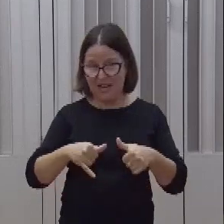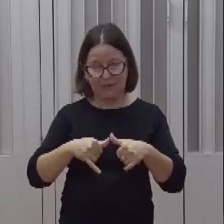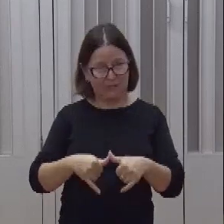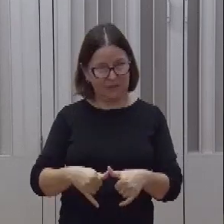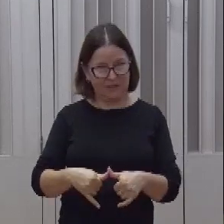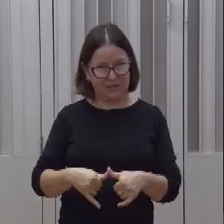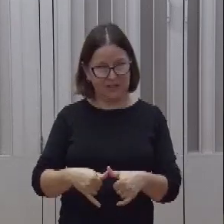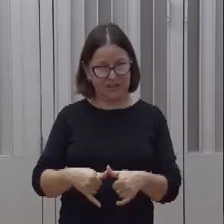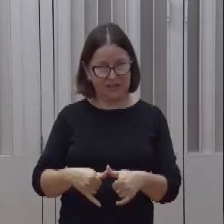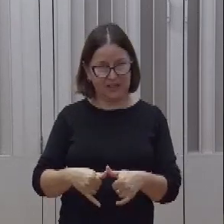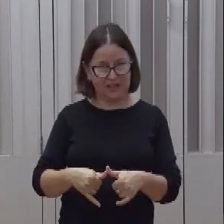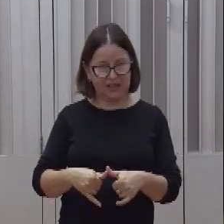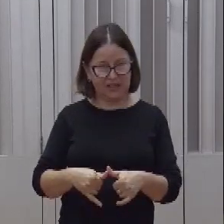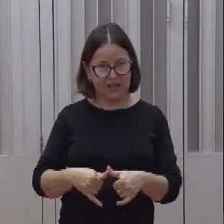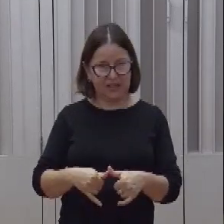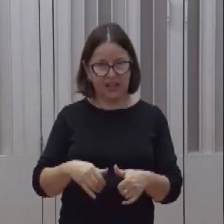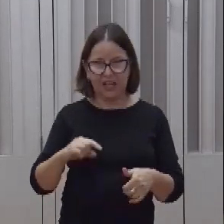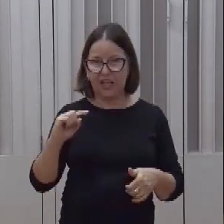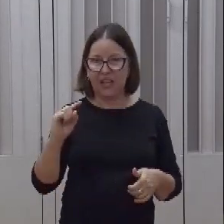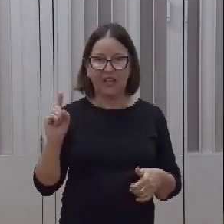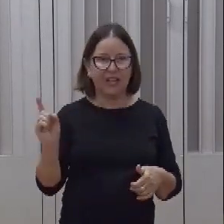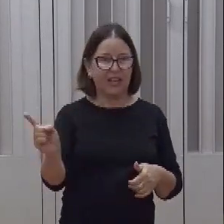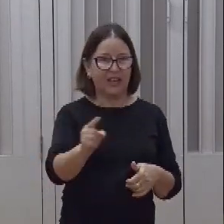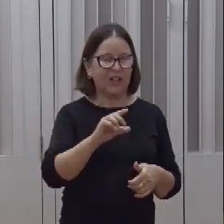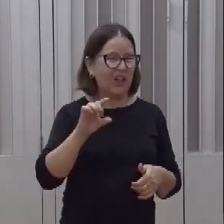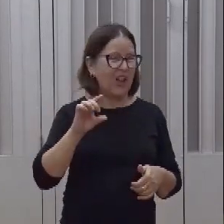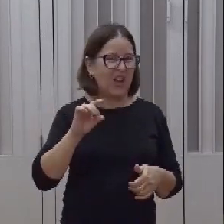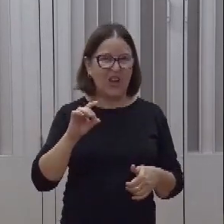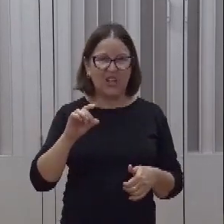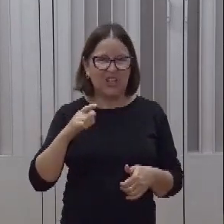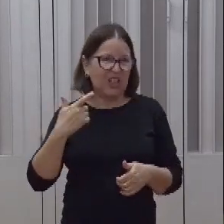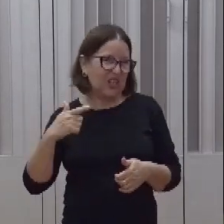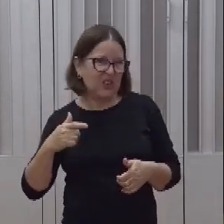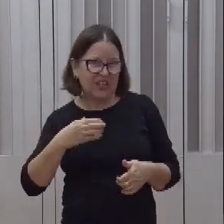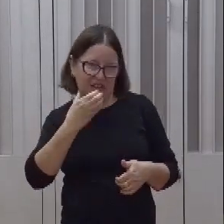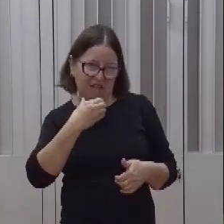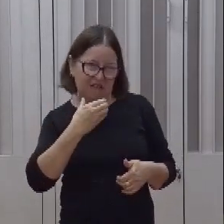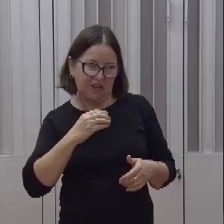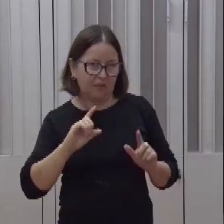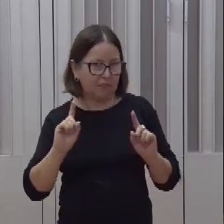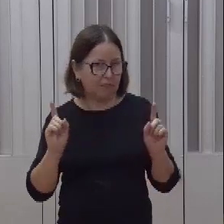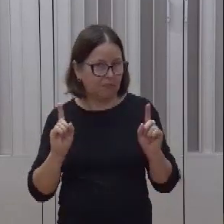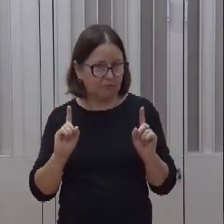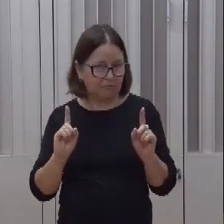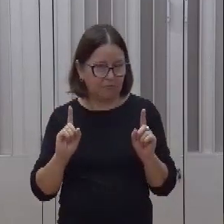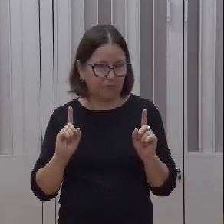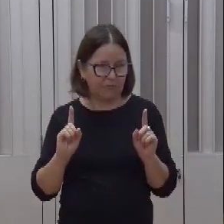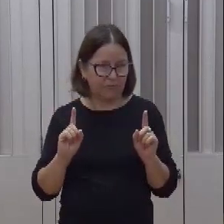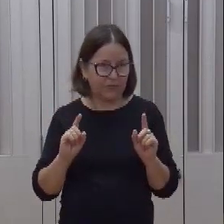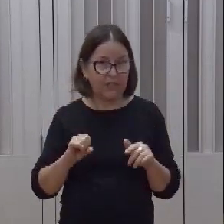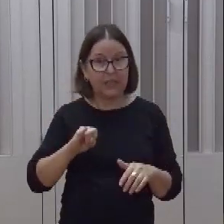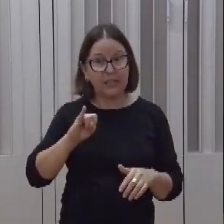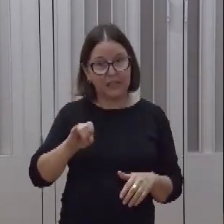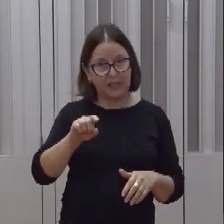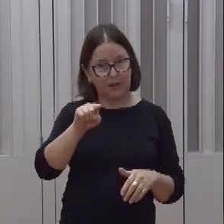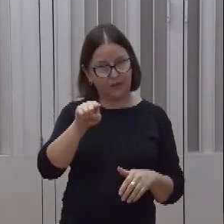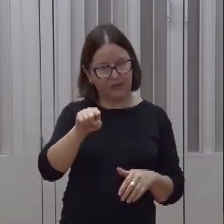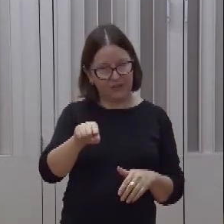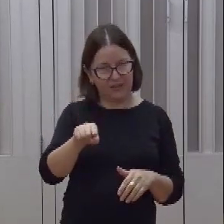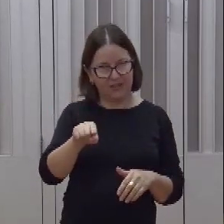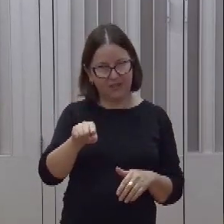simplesmente infrutíferos, embora isso seja verdade. Ele não está dizendo, se você